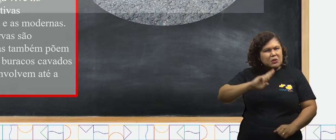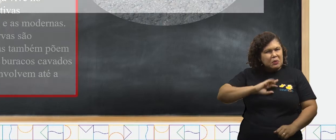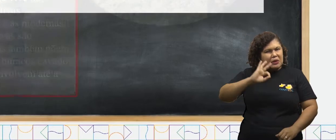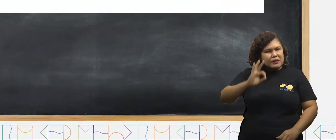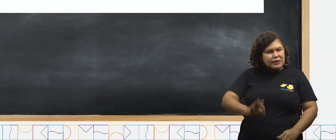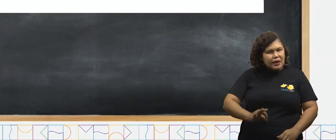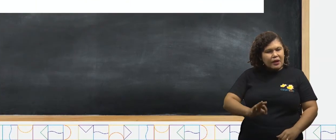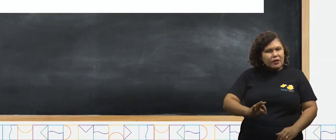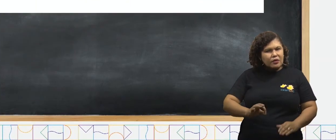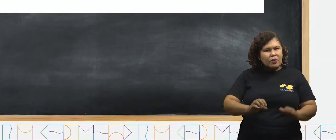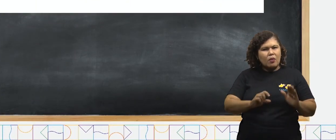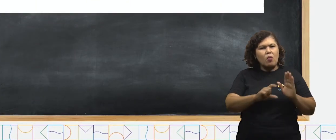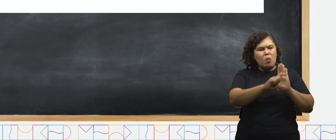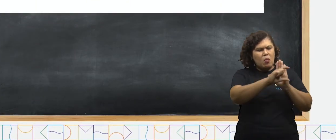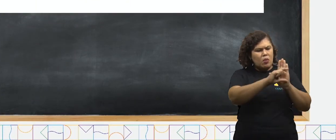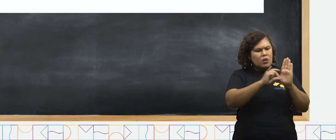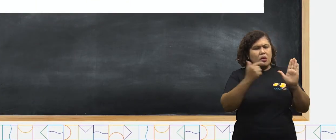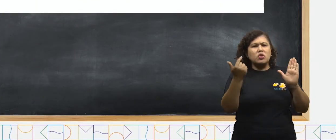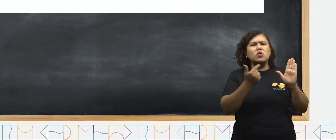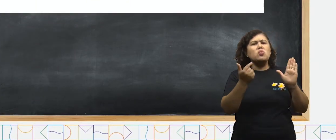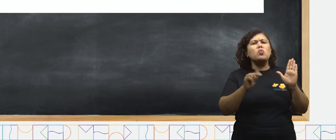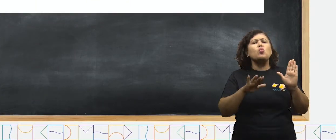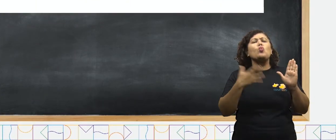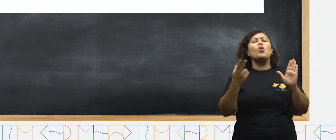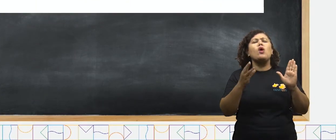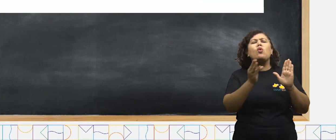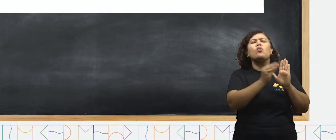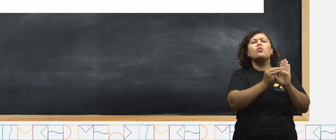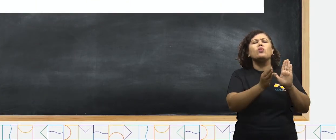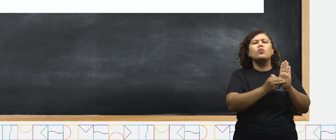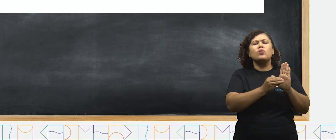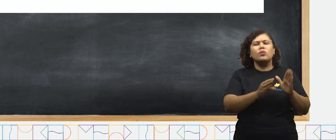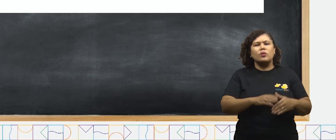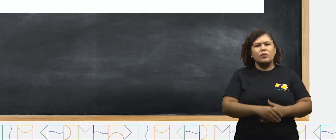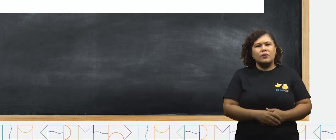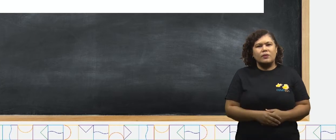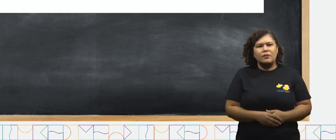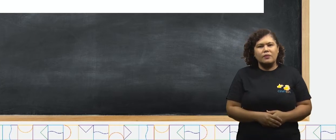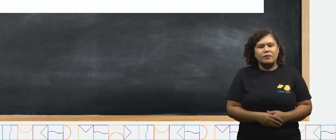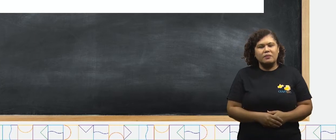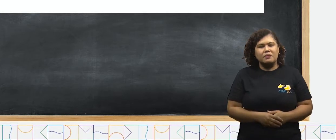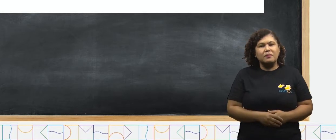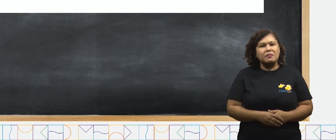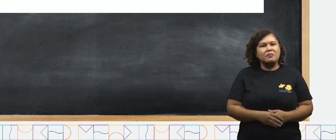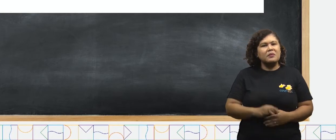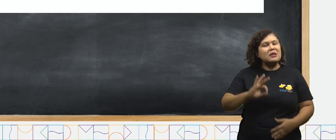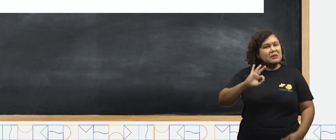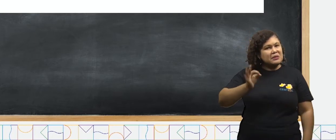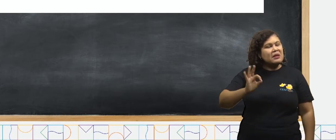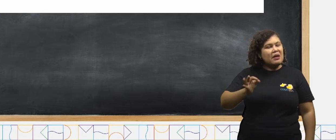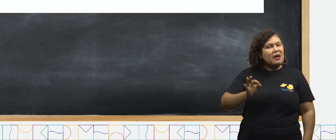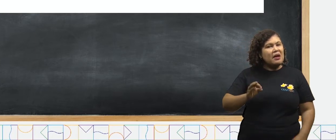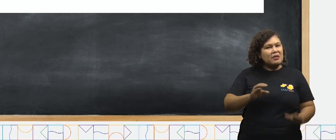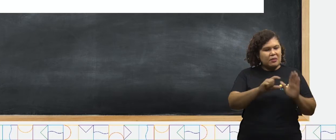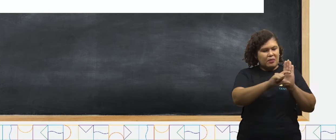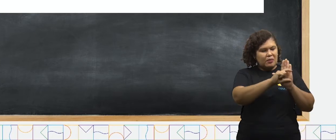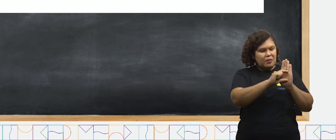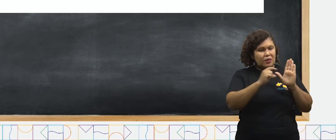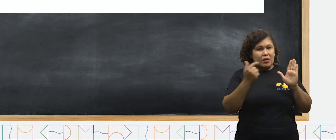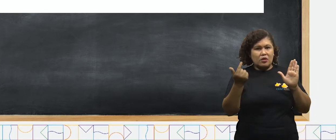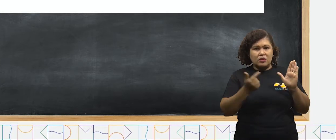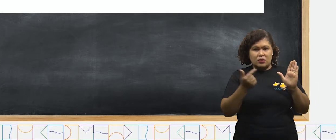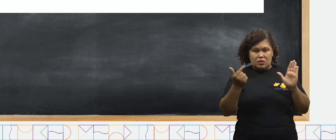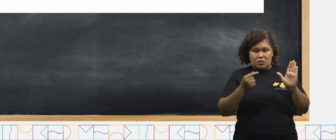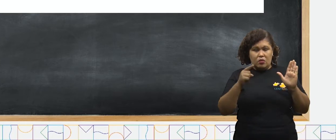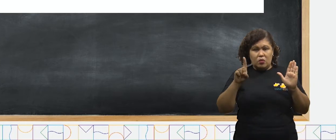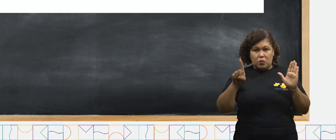pergunta? Qual o assunto desenvolvido no segundo parágrafo? Isso! O assunto tratado no